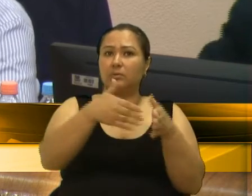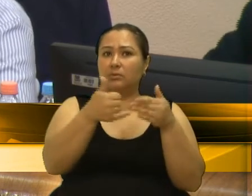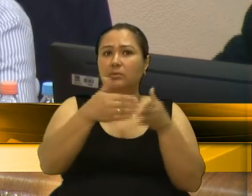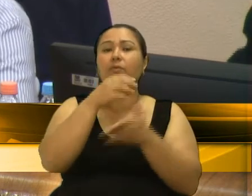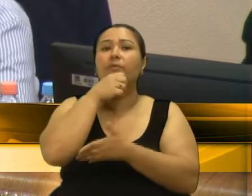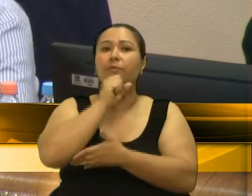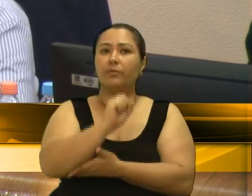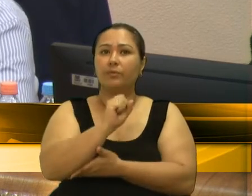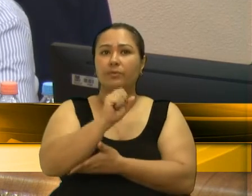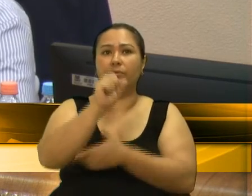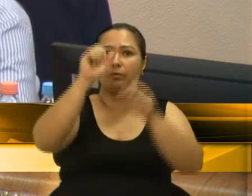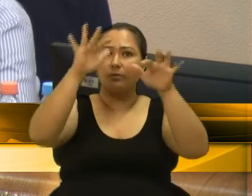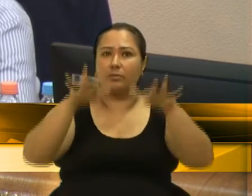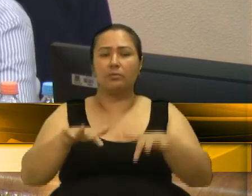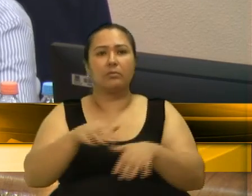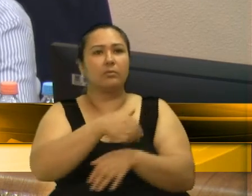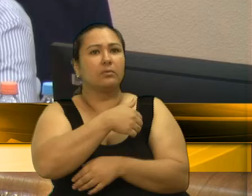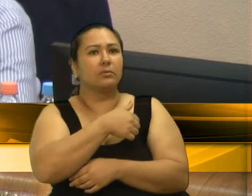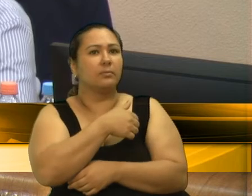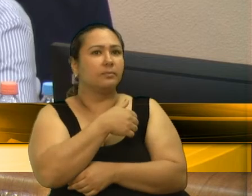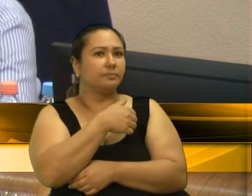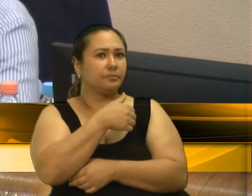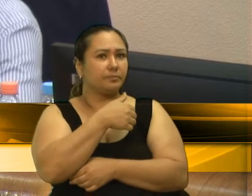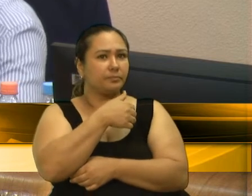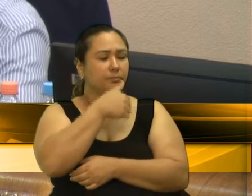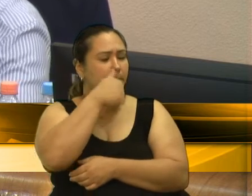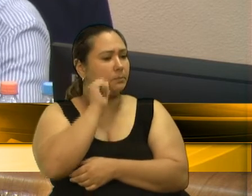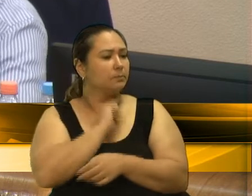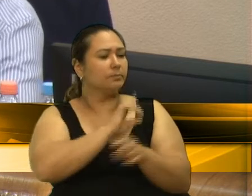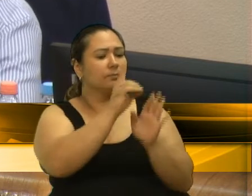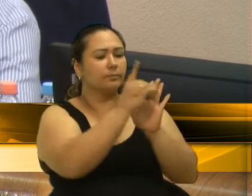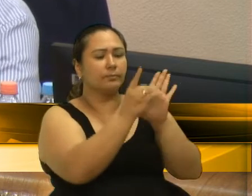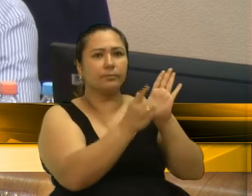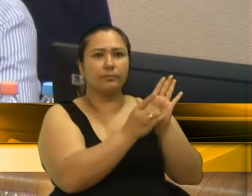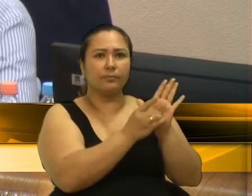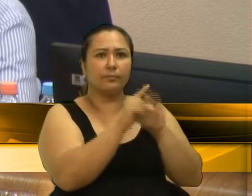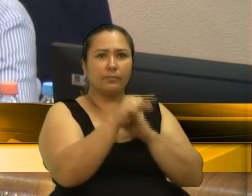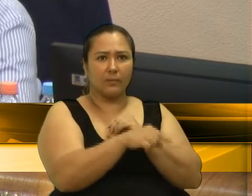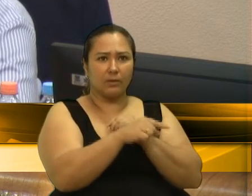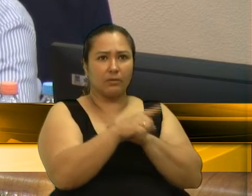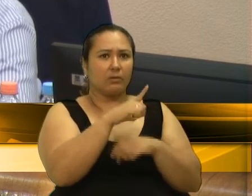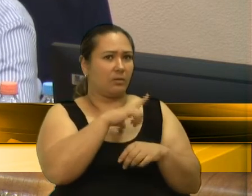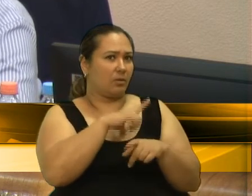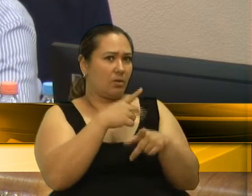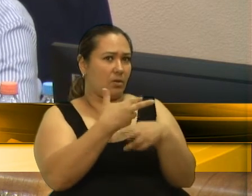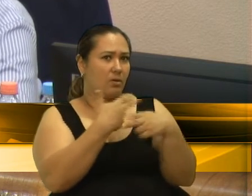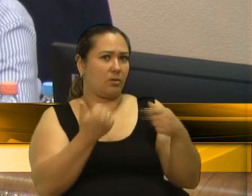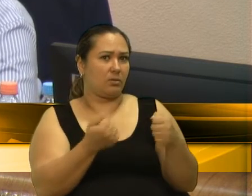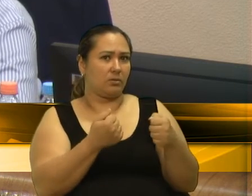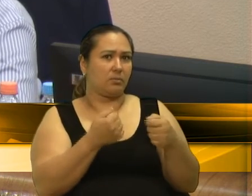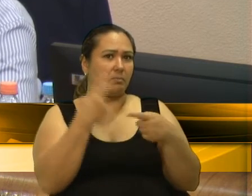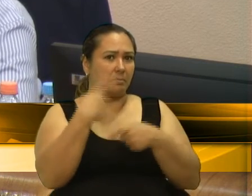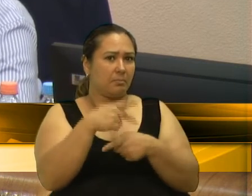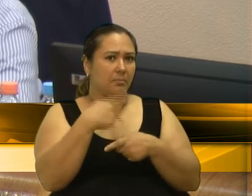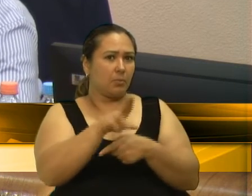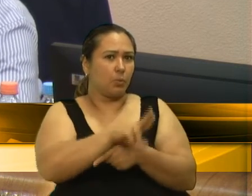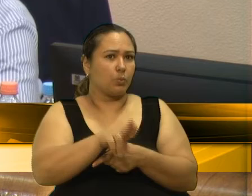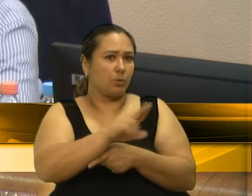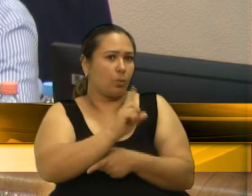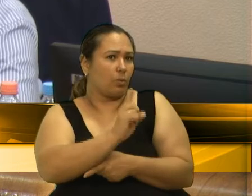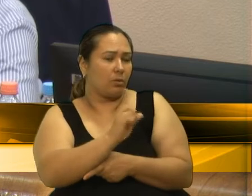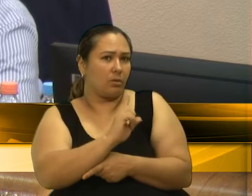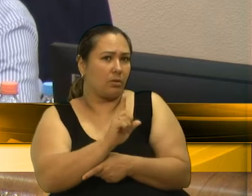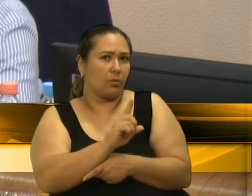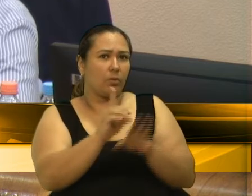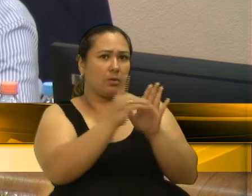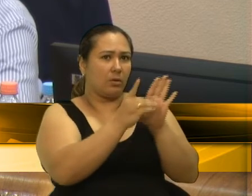freires. Vereadora Paula, em relação a, sobre o decreto ainda, Vossa Senhoria tem alguma determinação para aplicar ou não o decreto? Tem alguma determinação